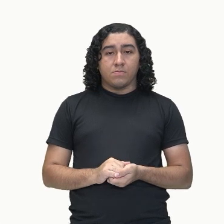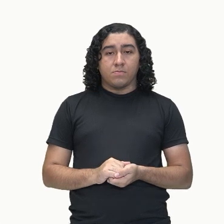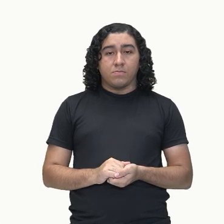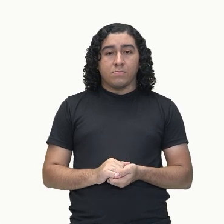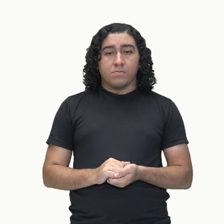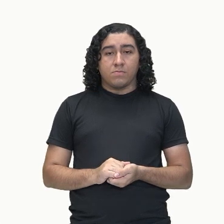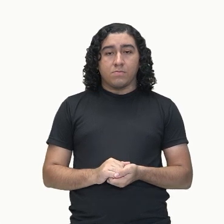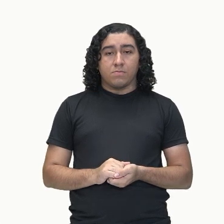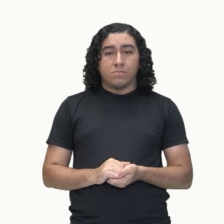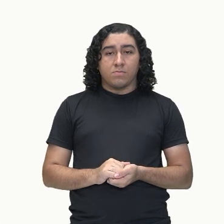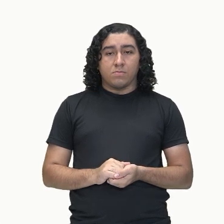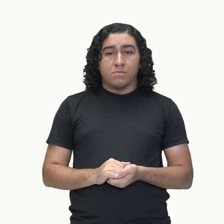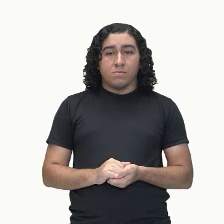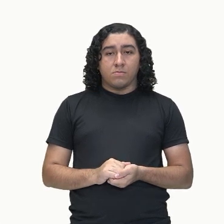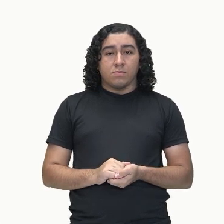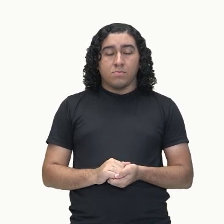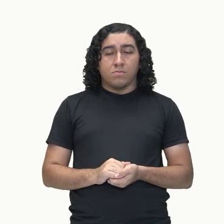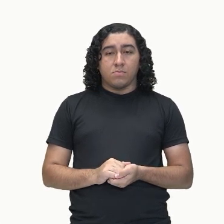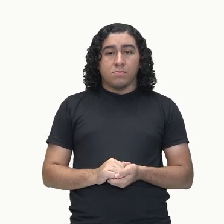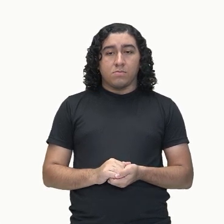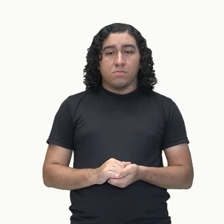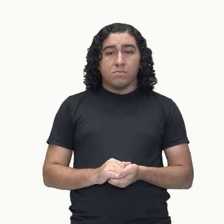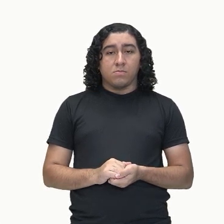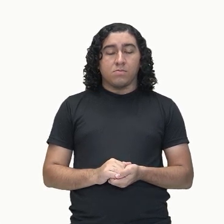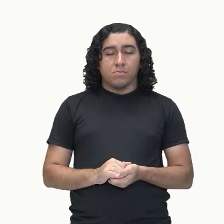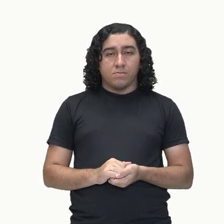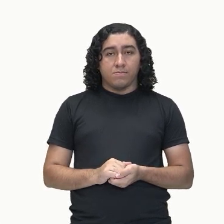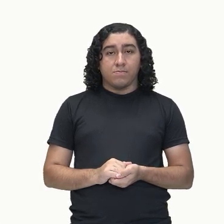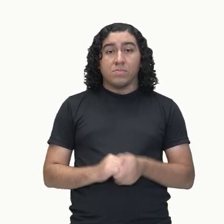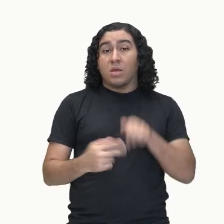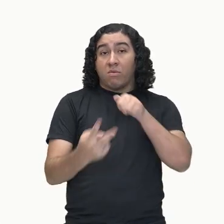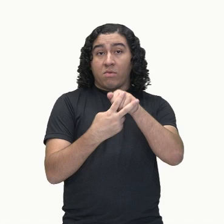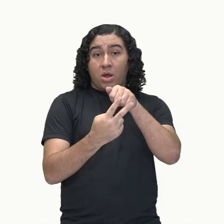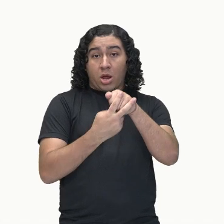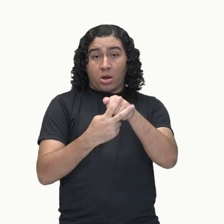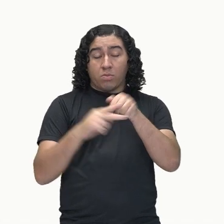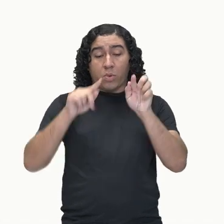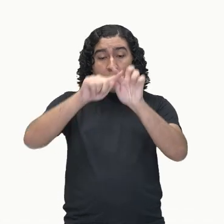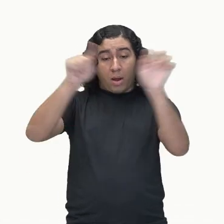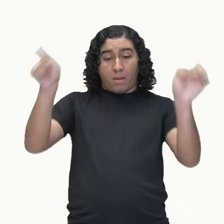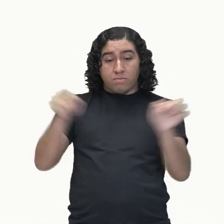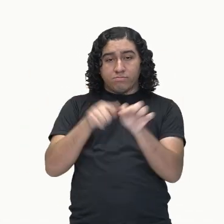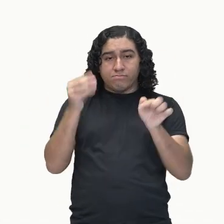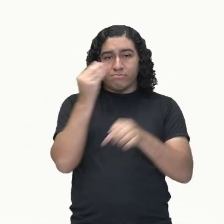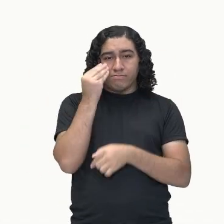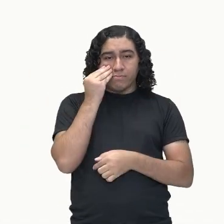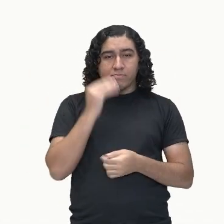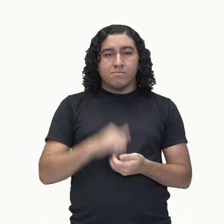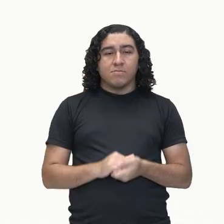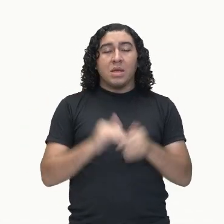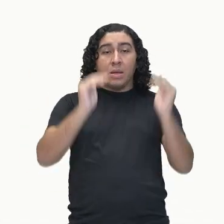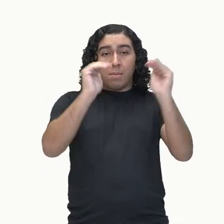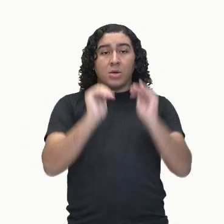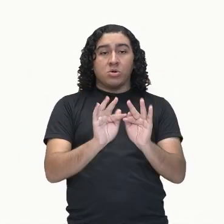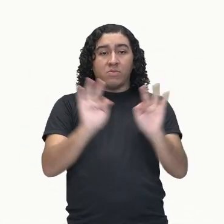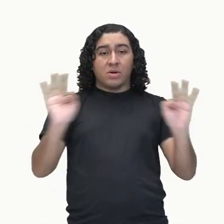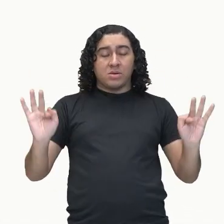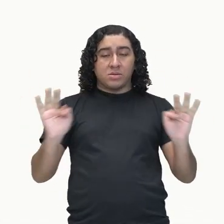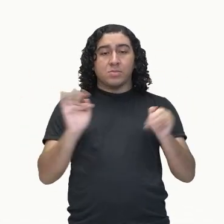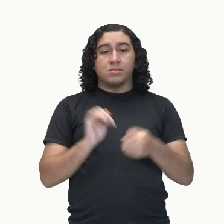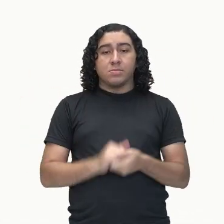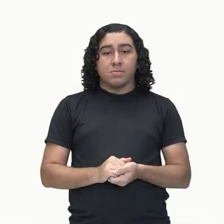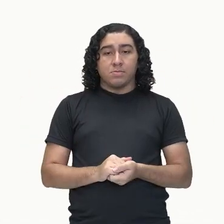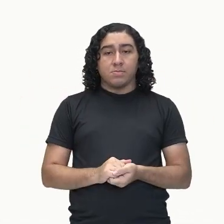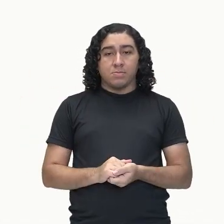rugar naquele clube aceptar um verbo regular nãoé compartia com comigo esse bocadilho senhor